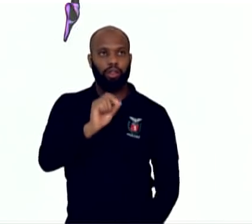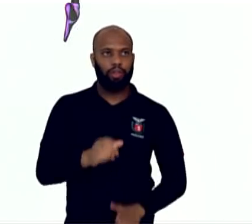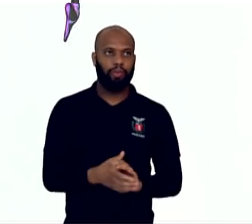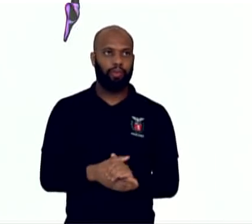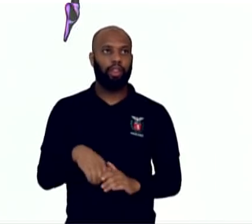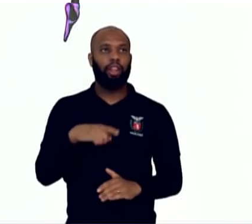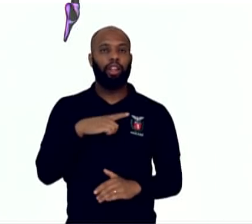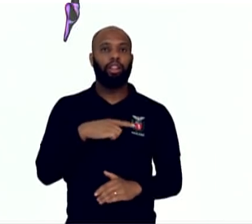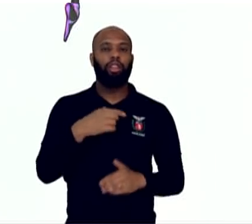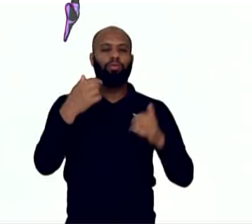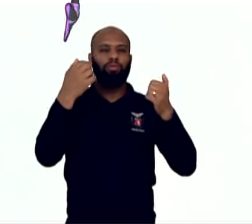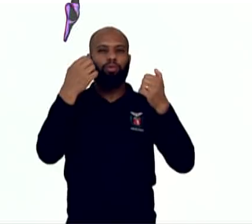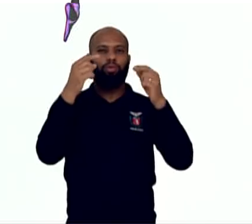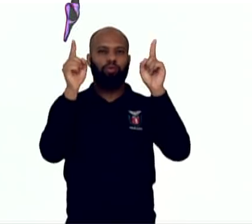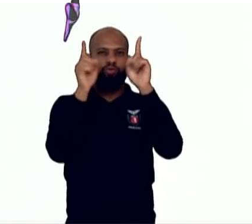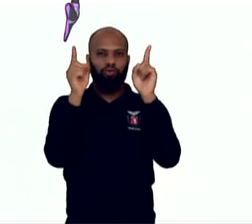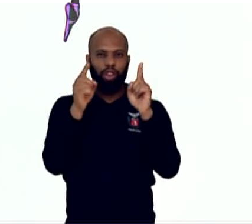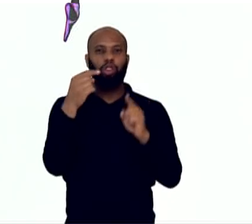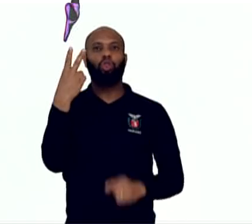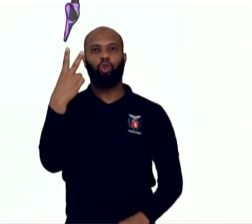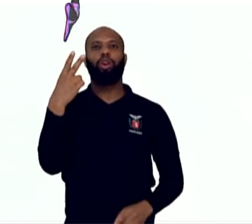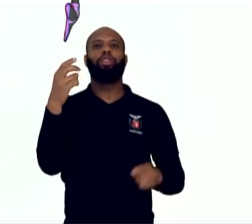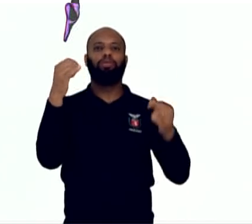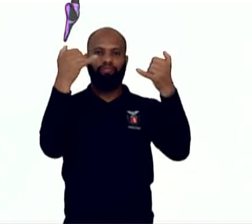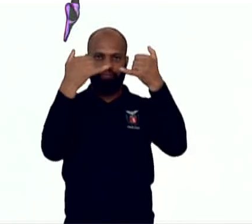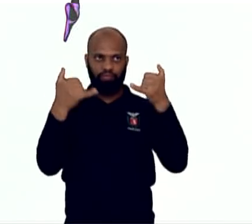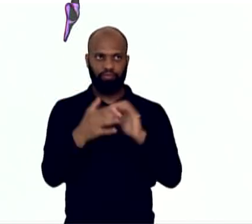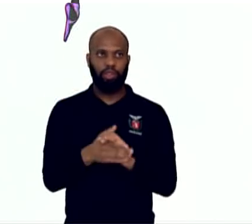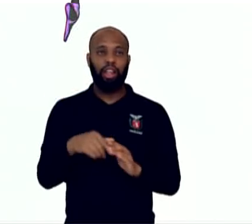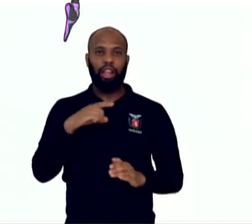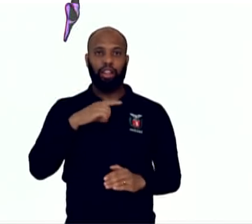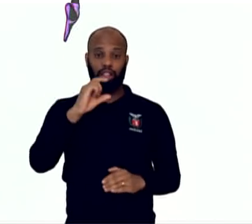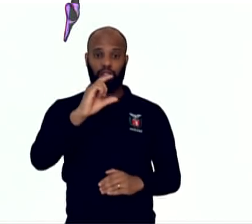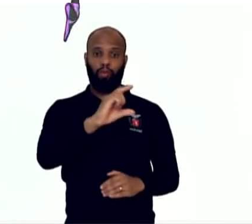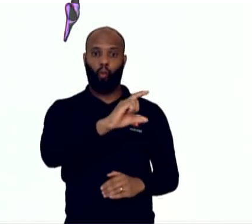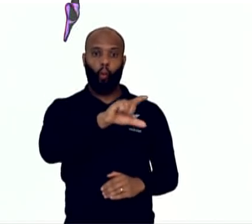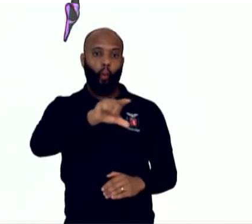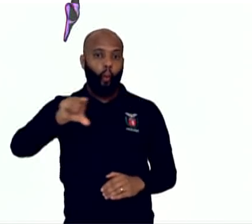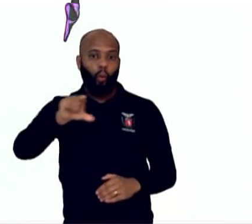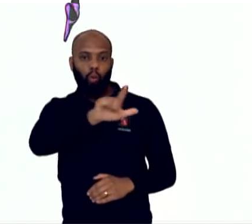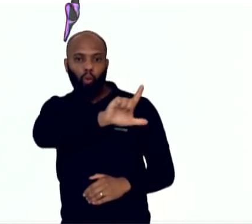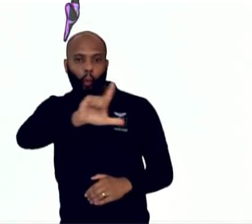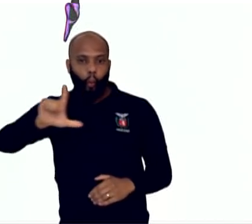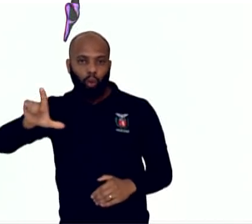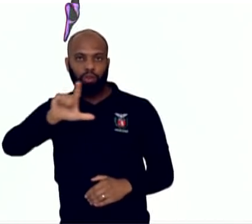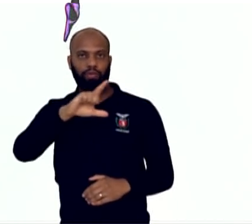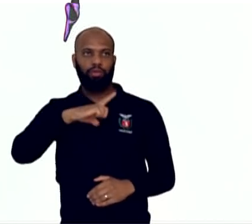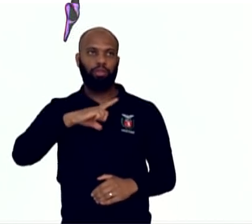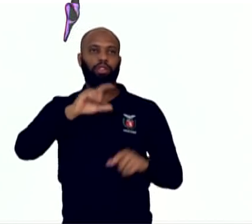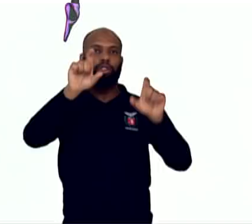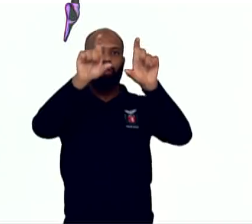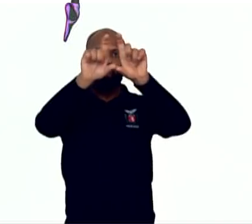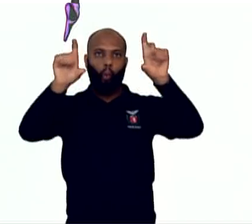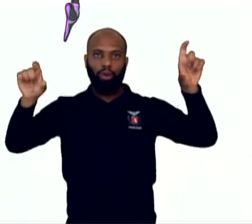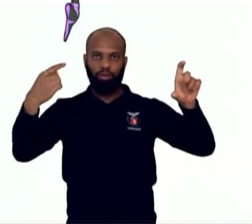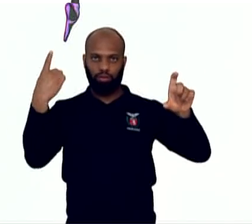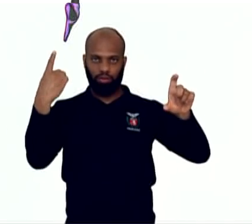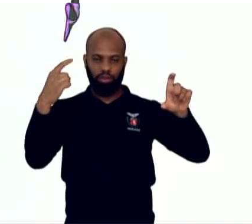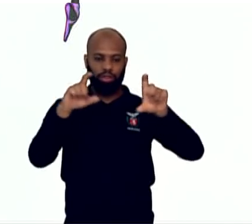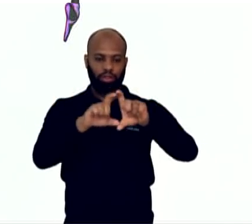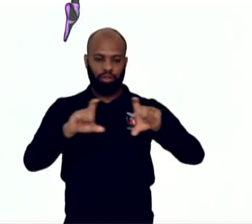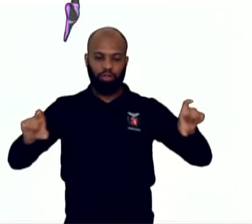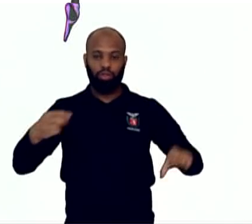um verso, dois versos. Tem um espacinho, significa que eu tenho, então, uma estrofe, duas